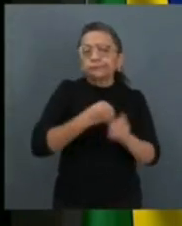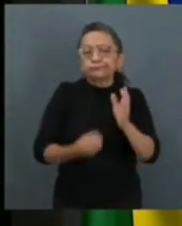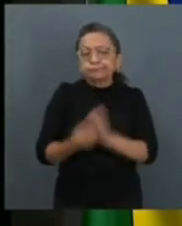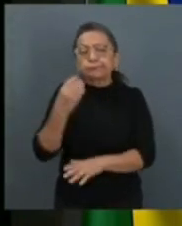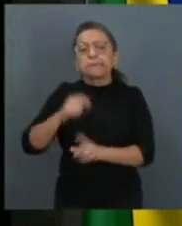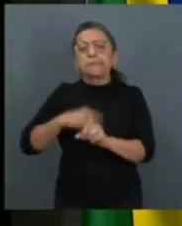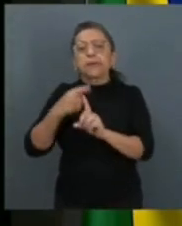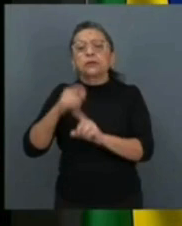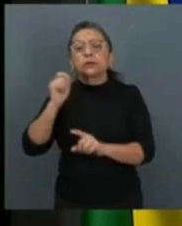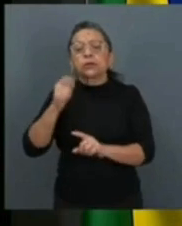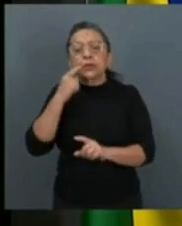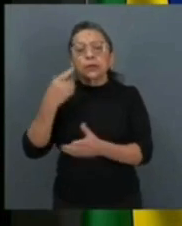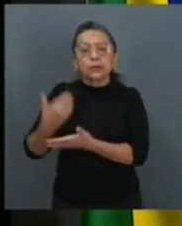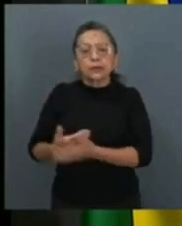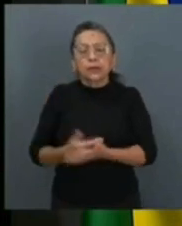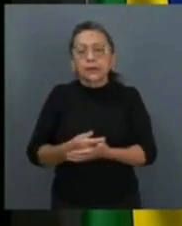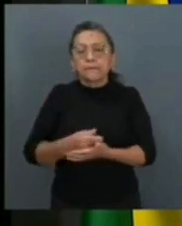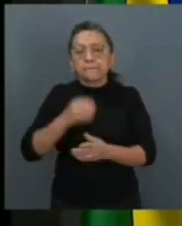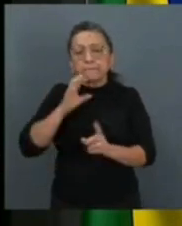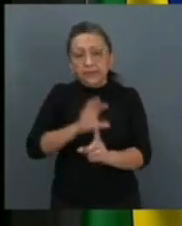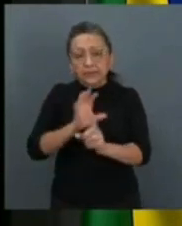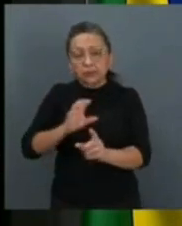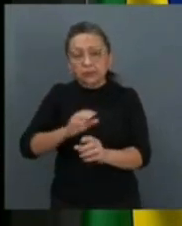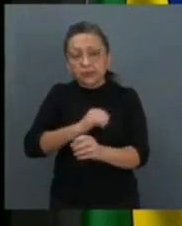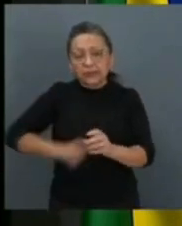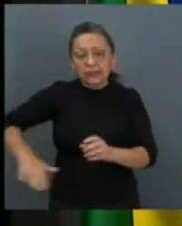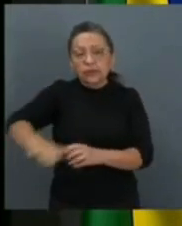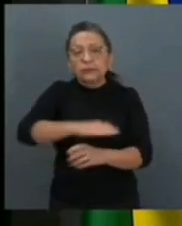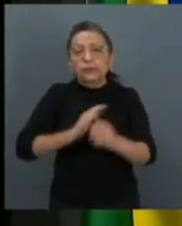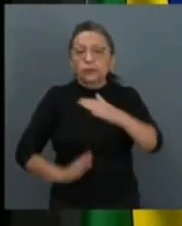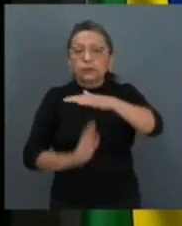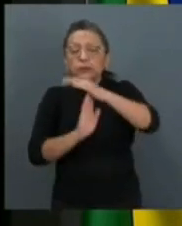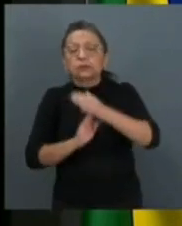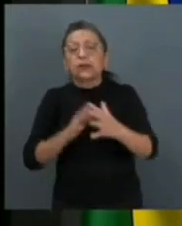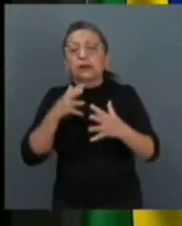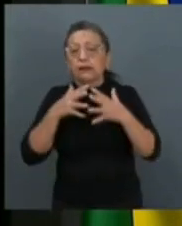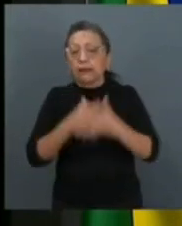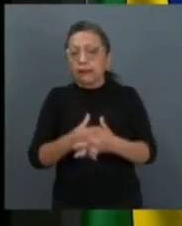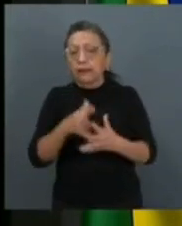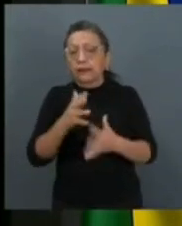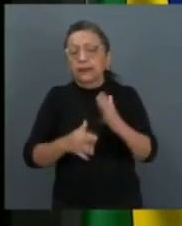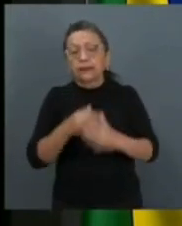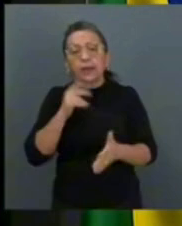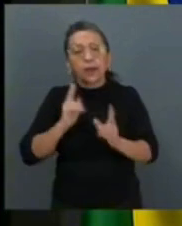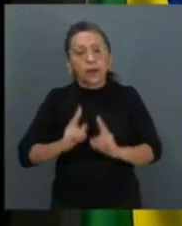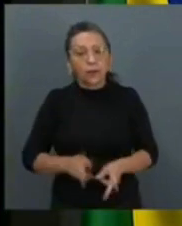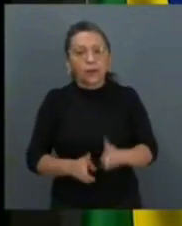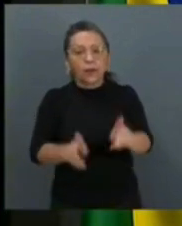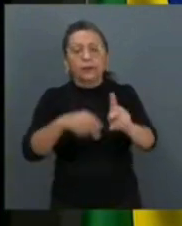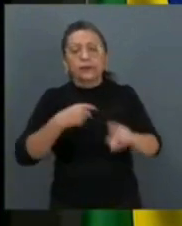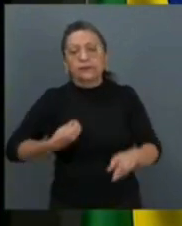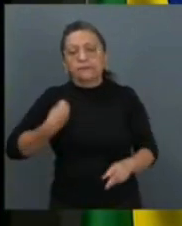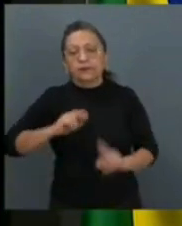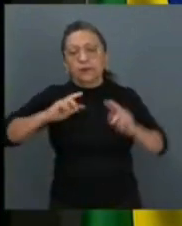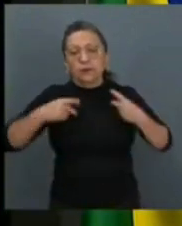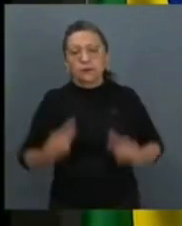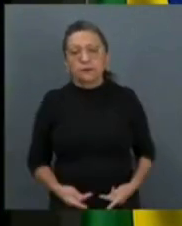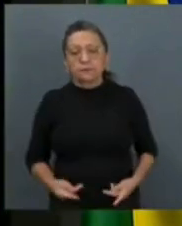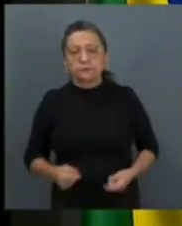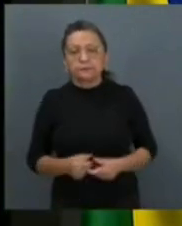vez mais pressão sobre a natureza e, no limite, comprometem até mesmo a continuidade da vida humana.